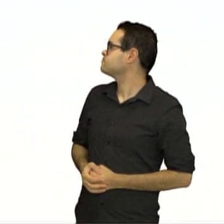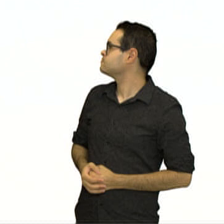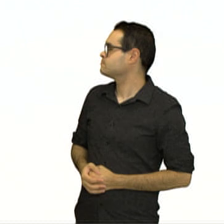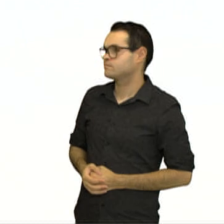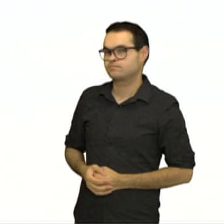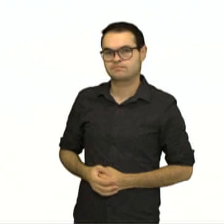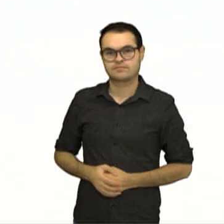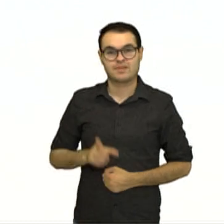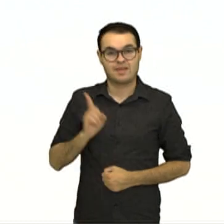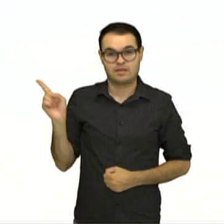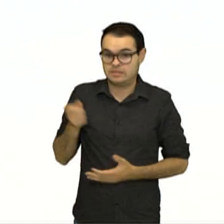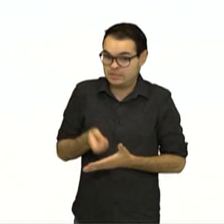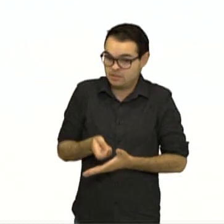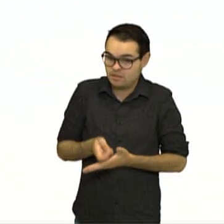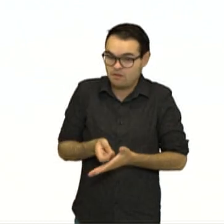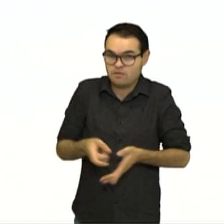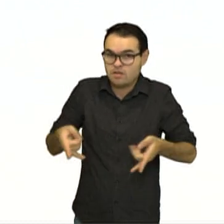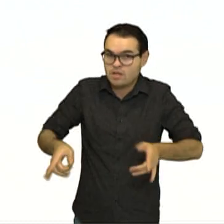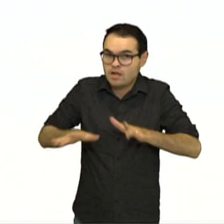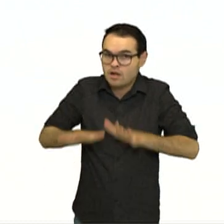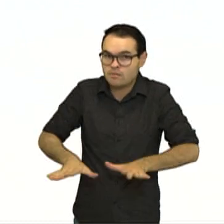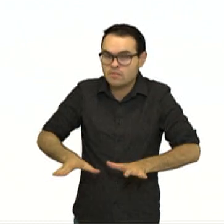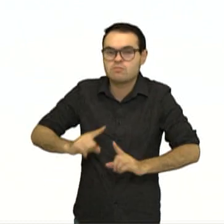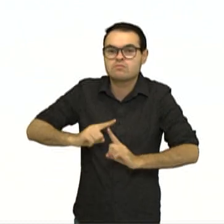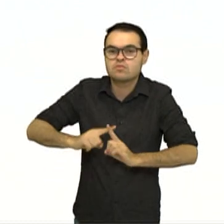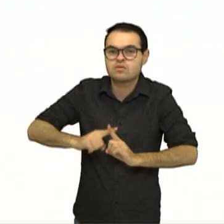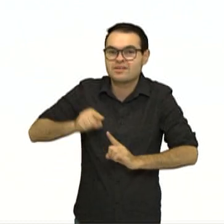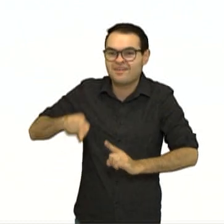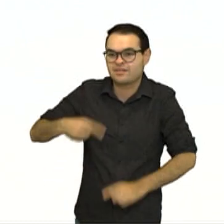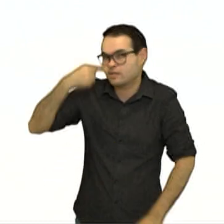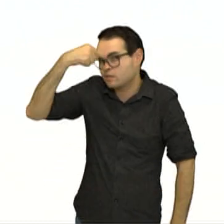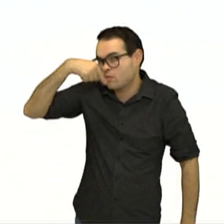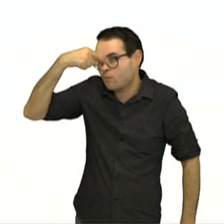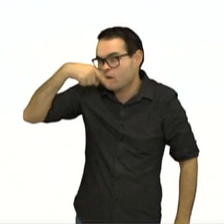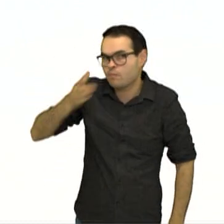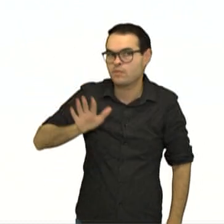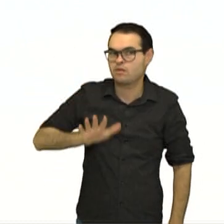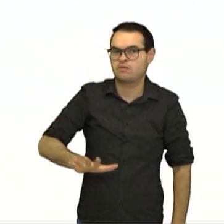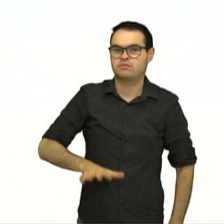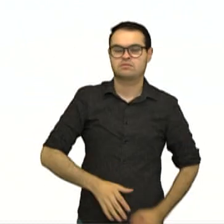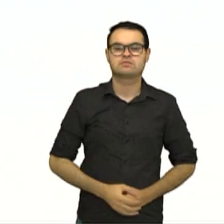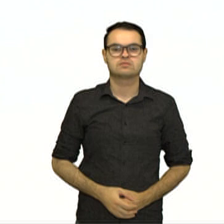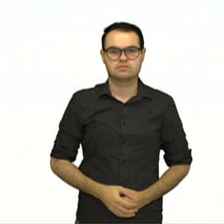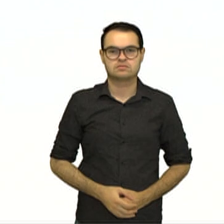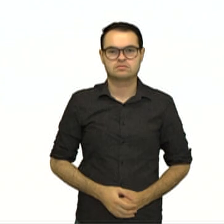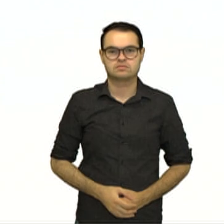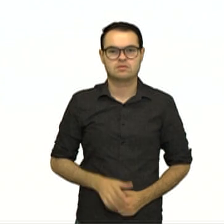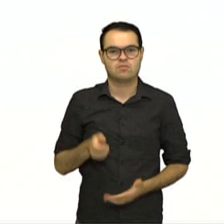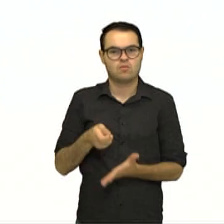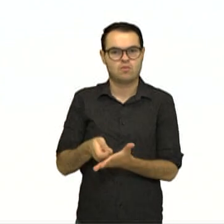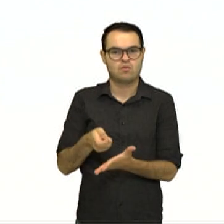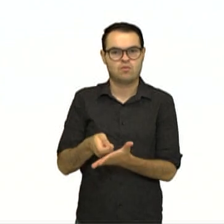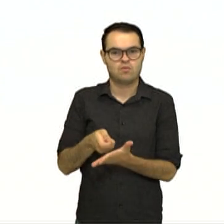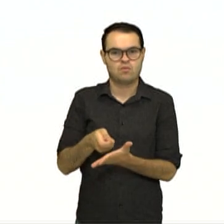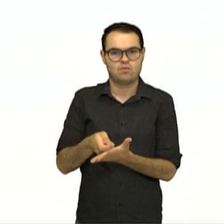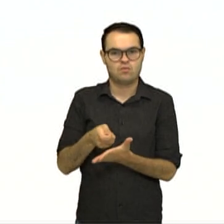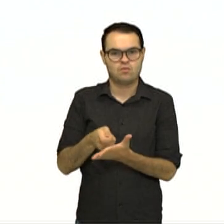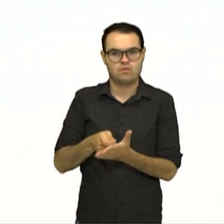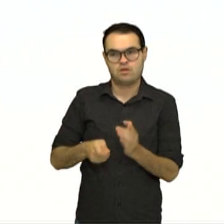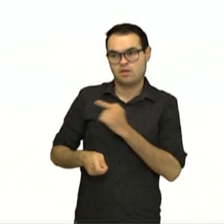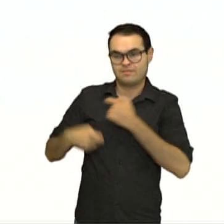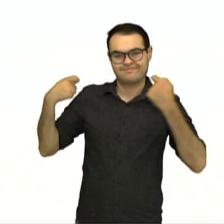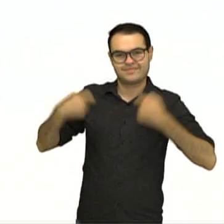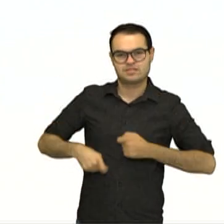flu. Ela deve ficar na cama porque ela está com gripe. Portanto, nós temos uma obrigação do que ela